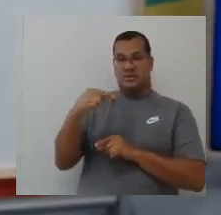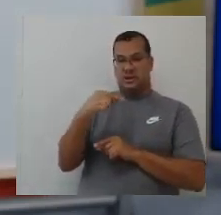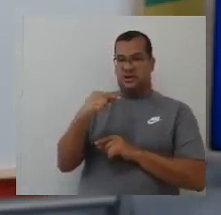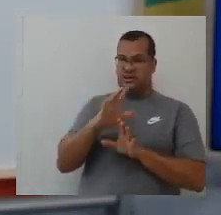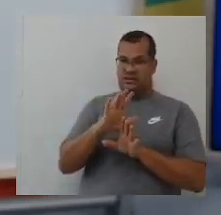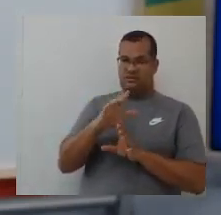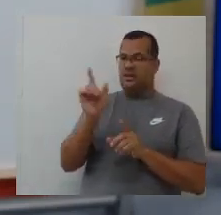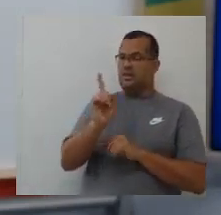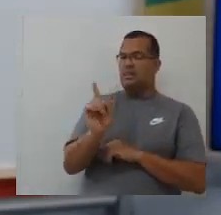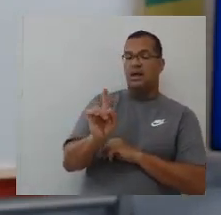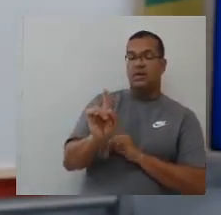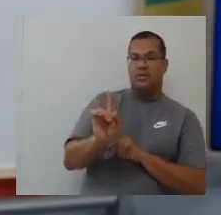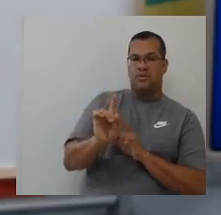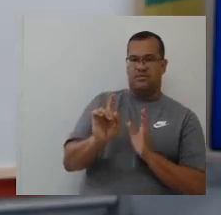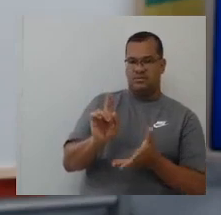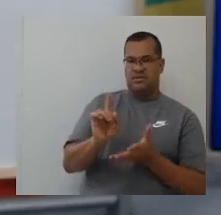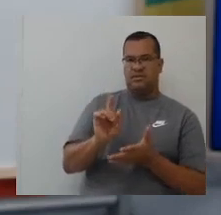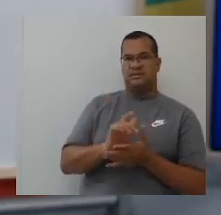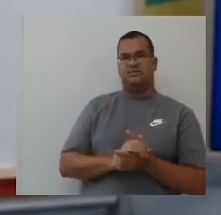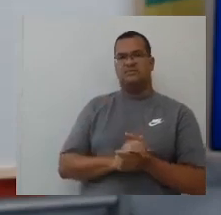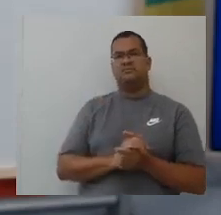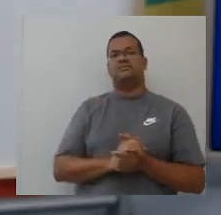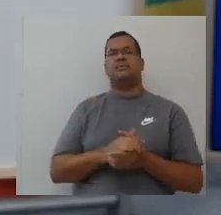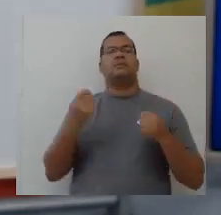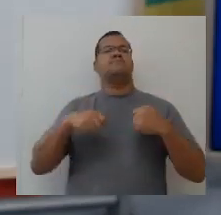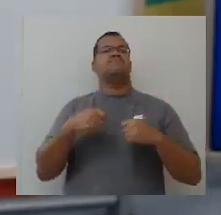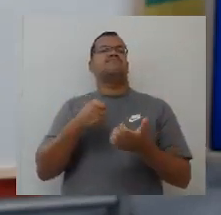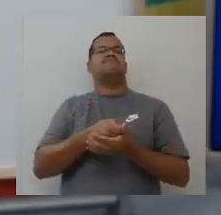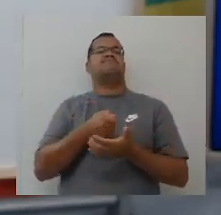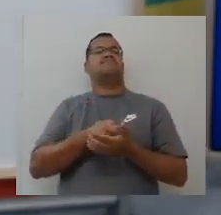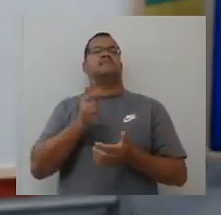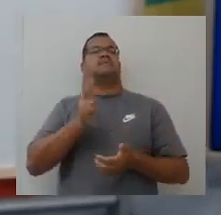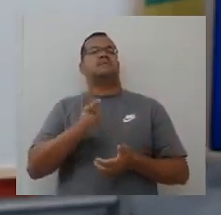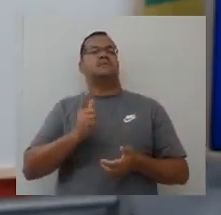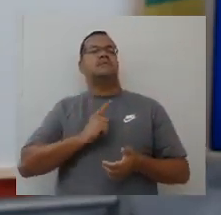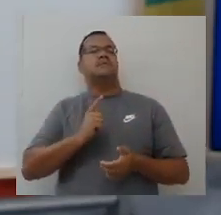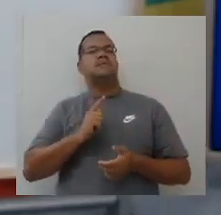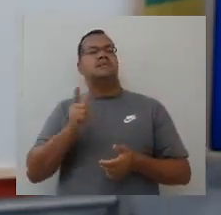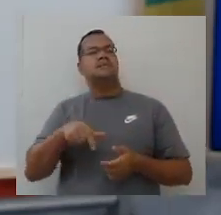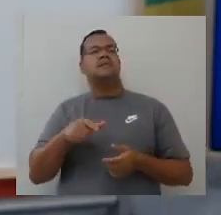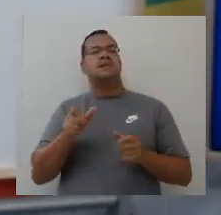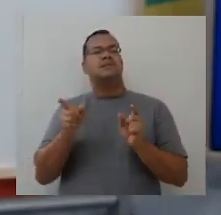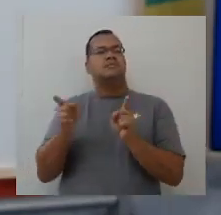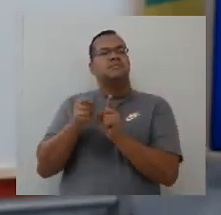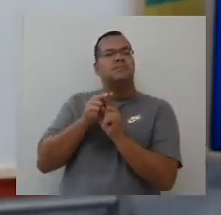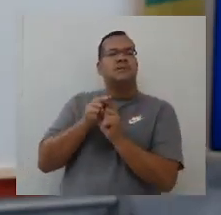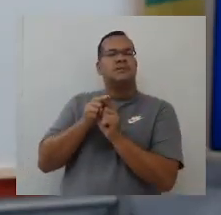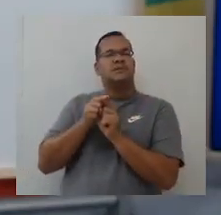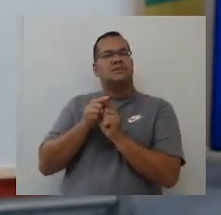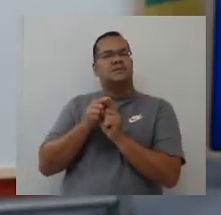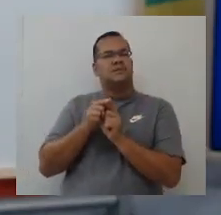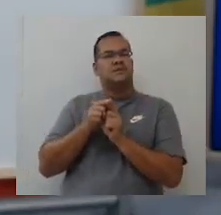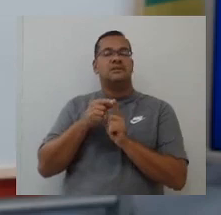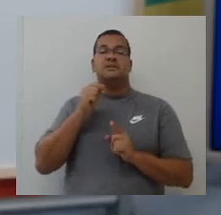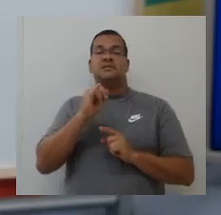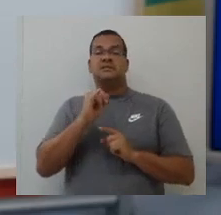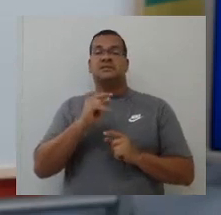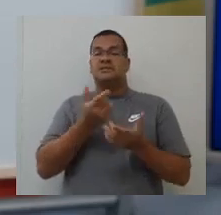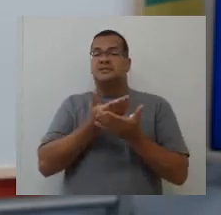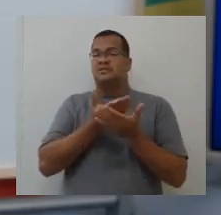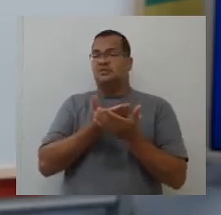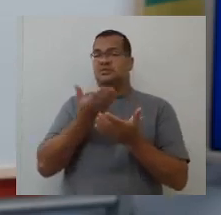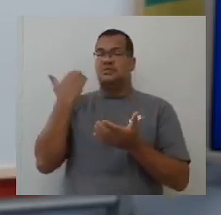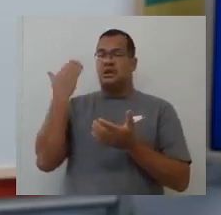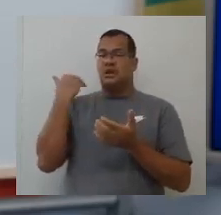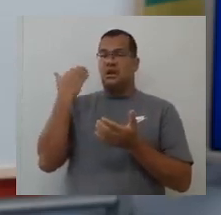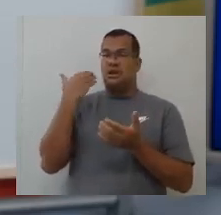negativas, como é o caso desse exemplo que eu coloquei para vocês, elas devem sempre vir de forma abreviada. E quando a gente estuda verbo to be